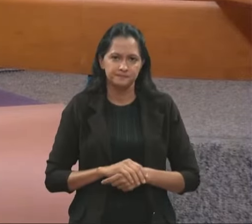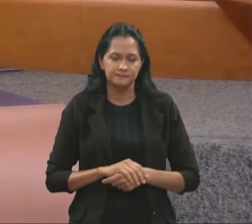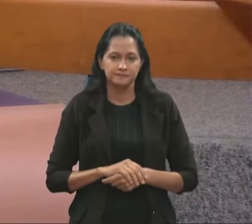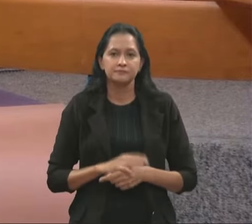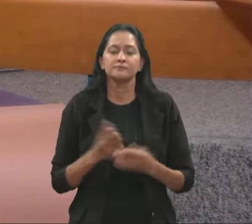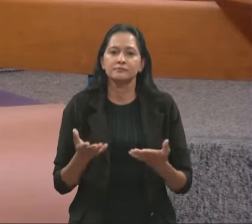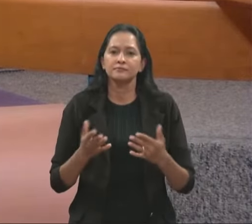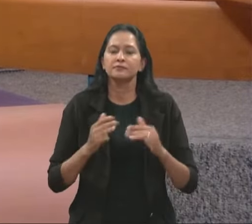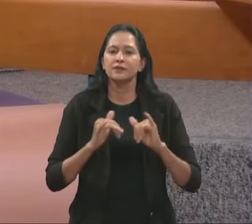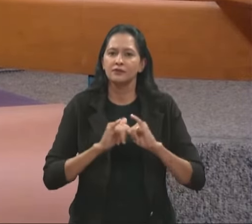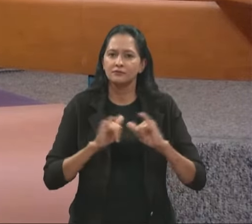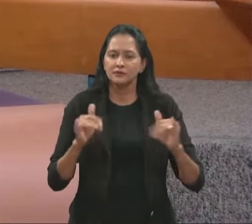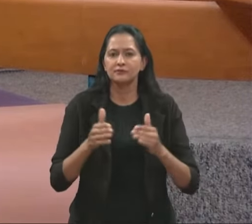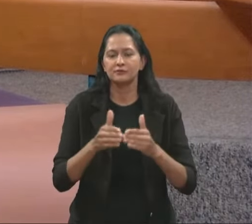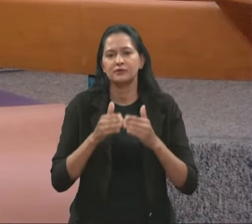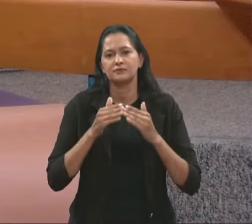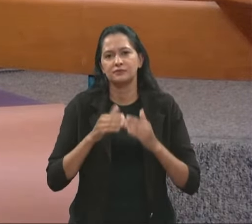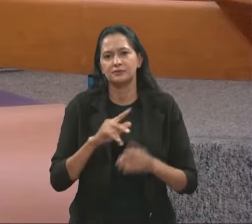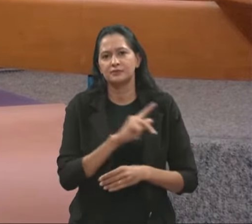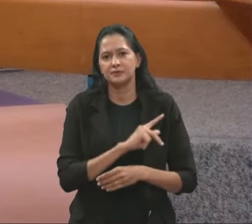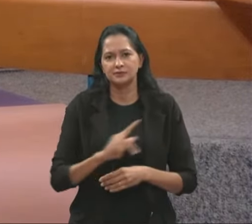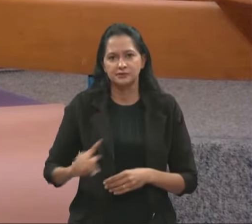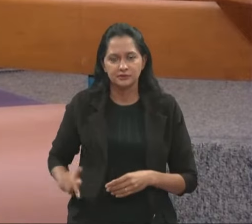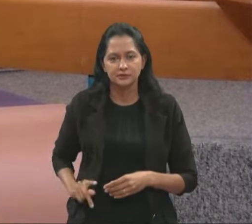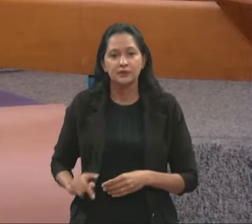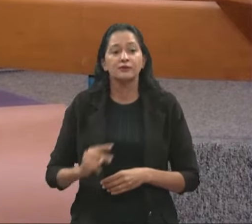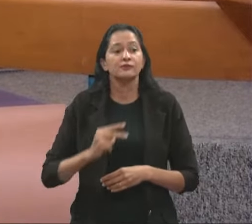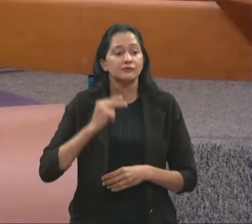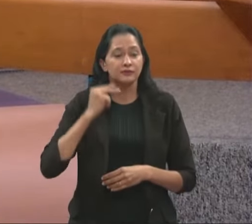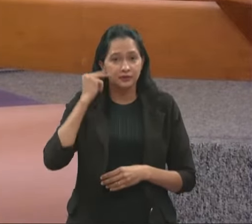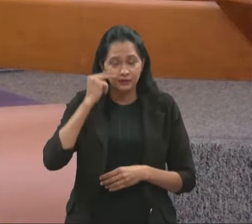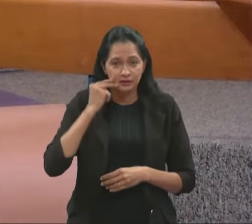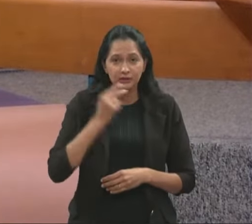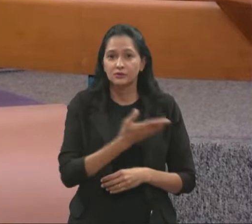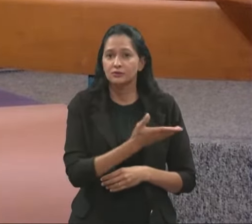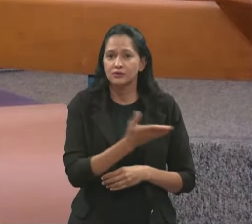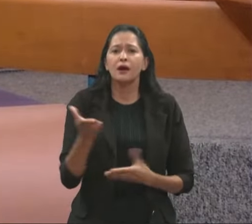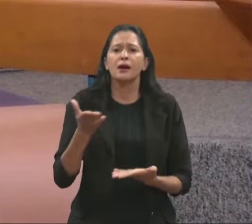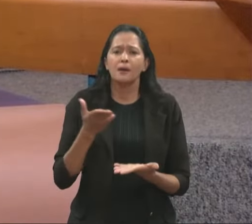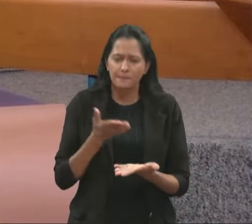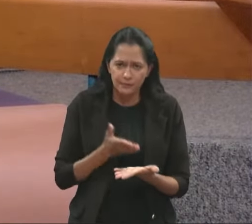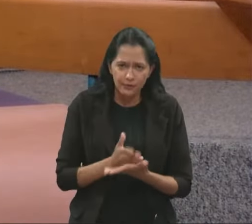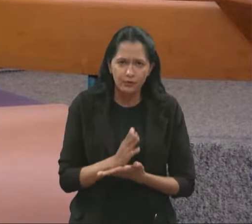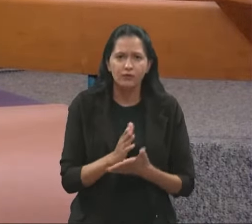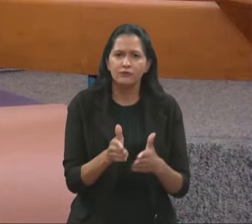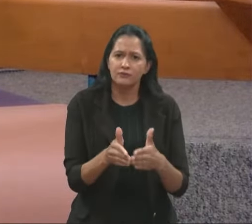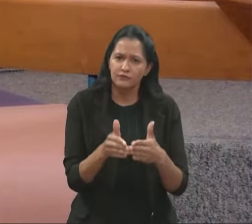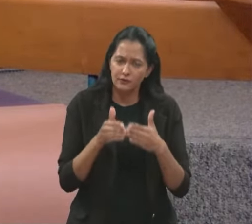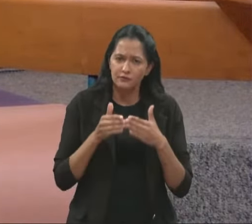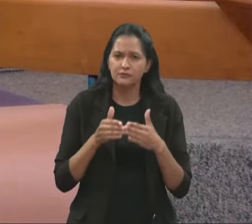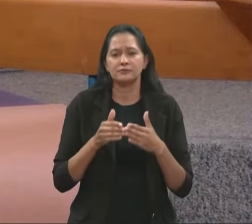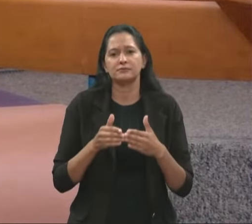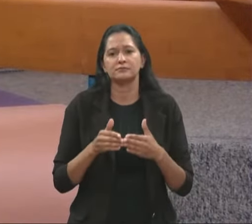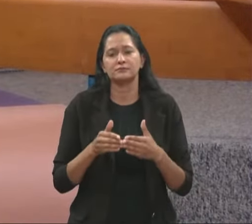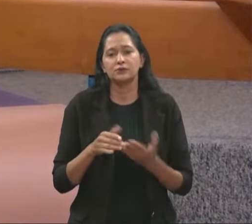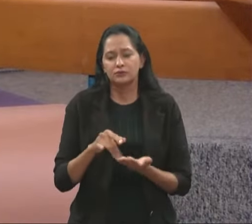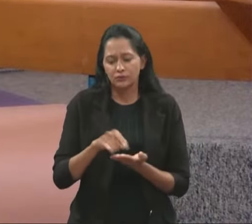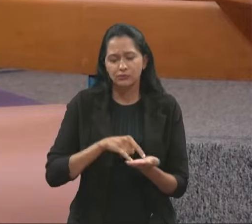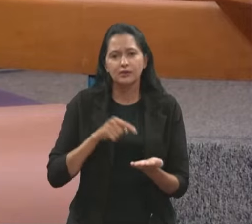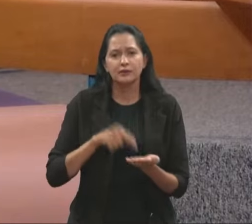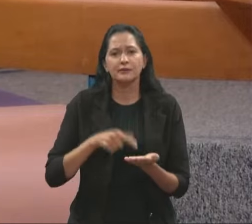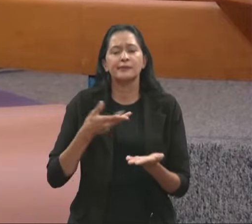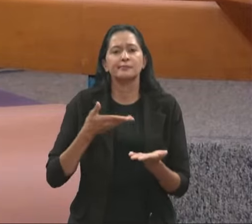pedir, senhor presidente, que os nobres vereadores aprovem esse requerimento. Que esse requerimento seja aprovado